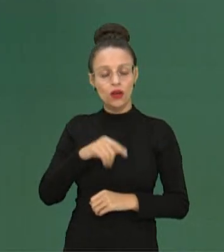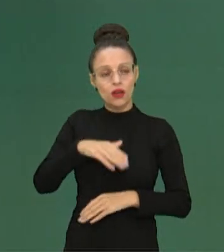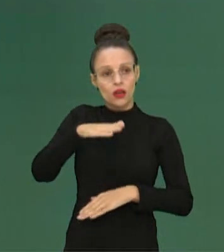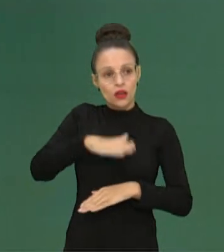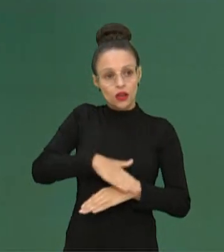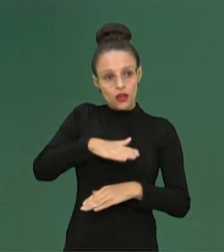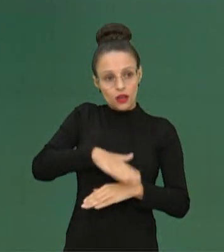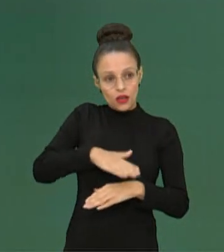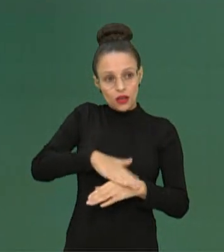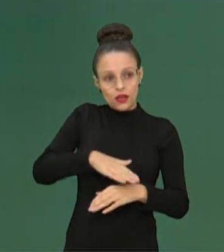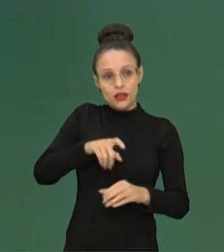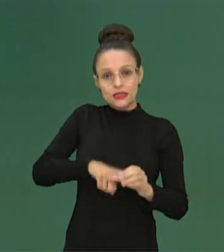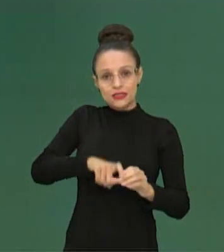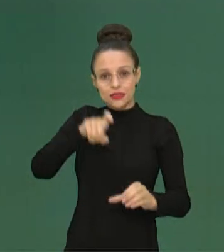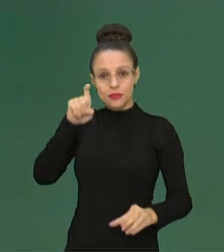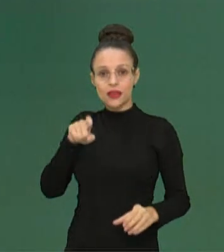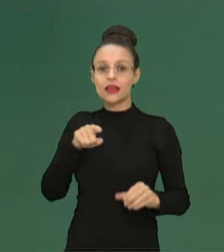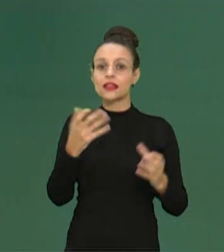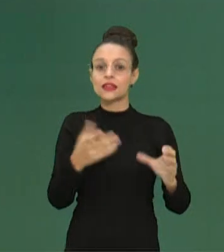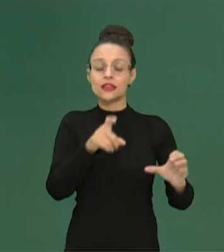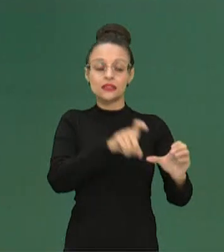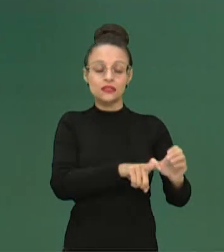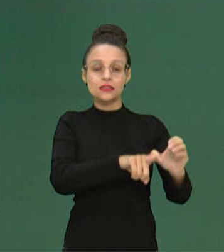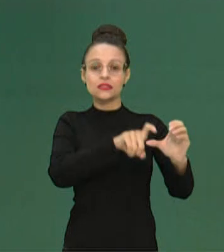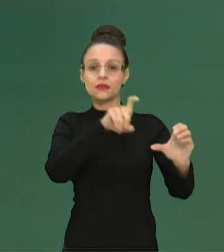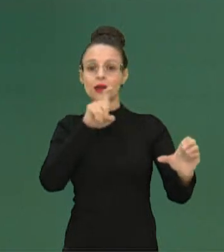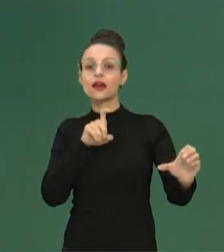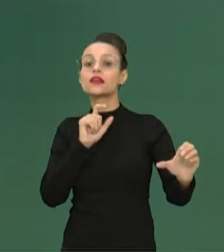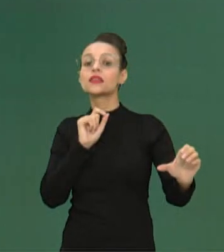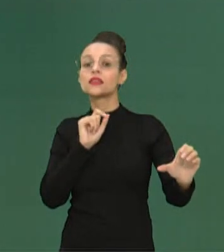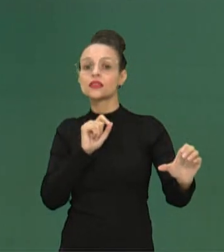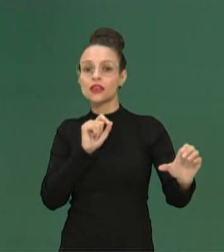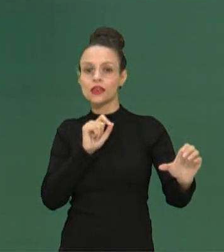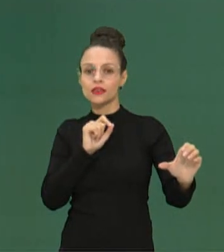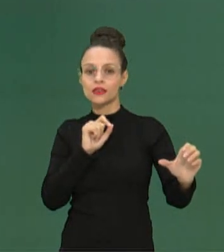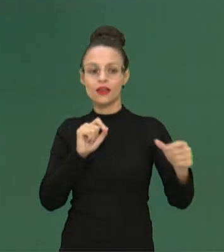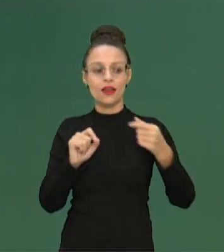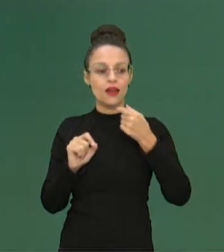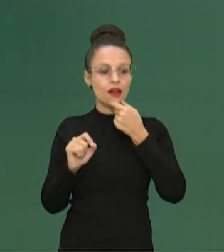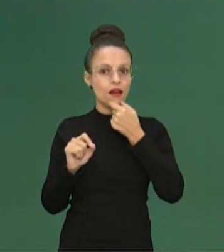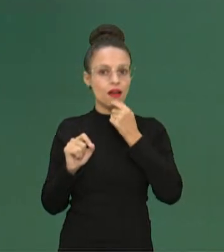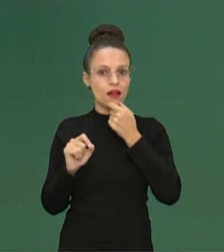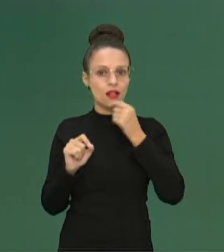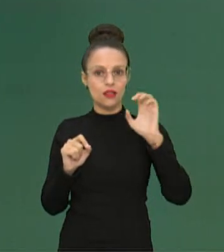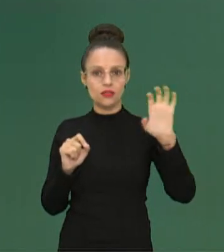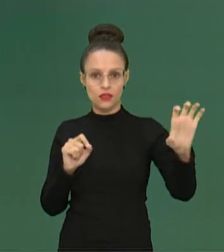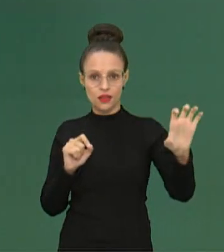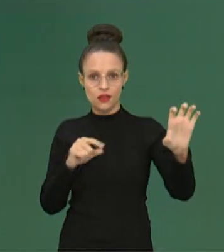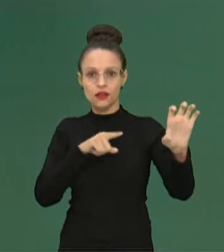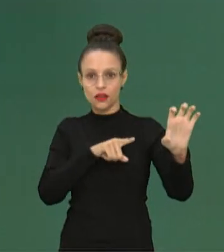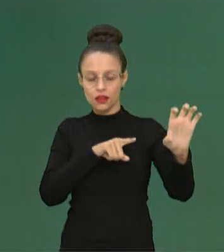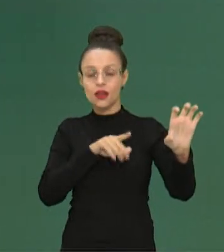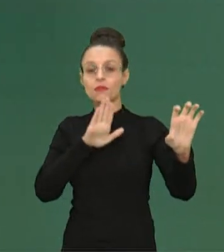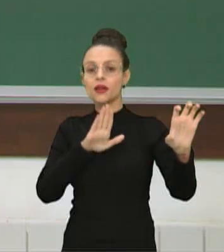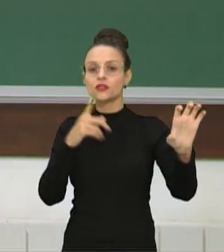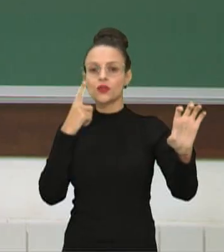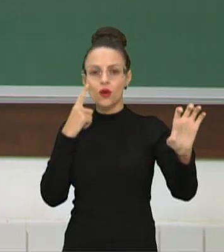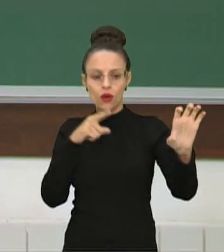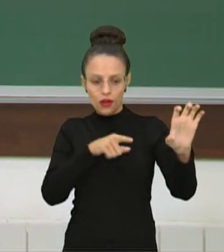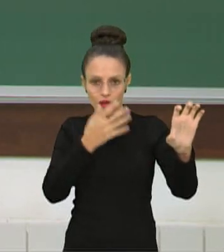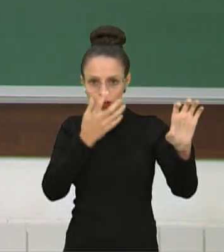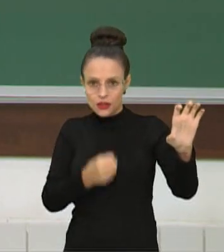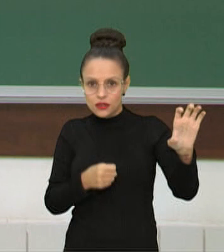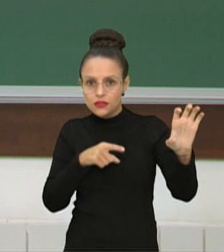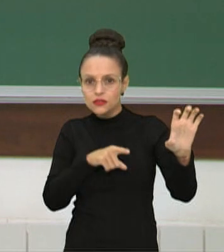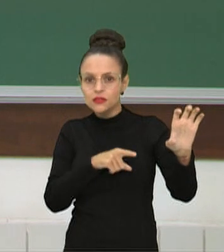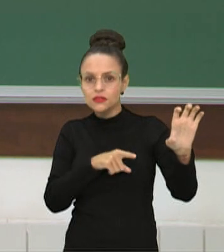contradição. Eles queriam se separar de quem? Da Inglaterra. Agora, veja se eles